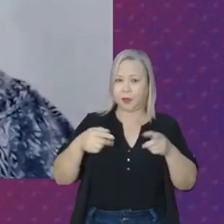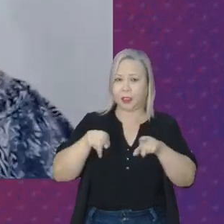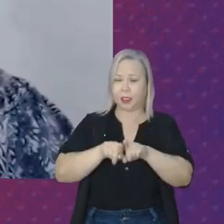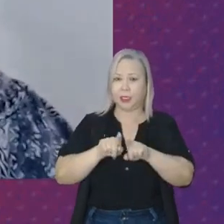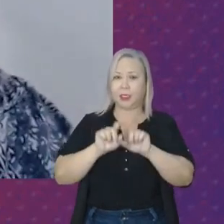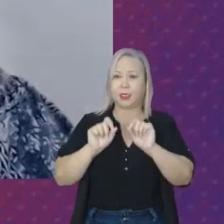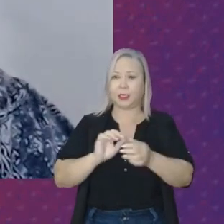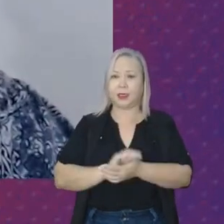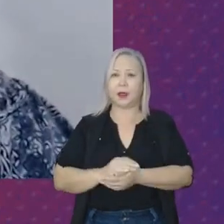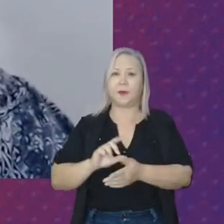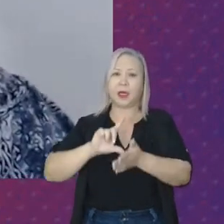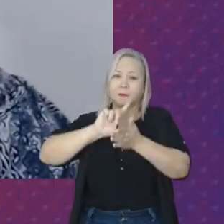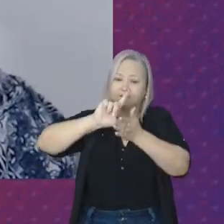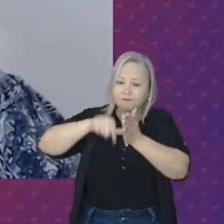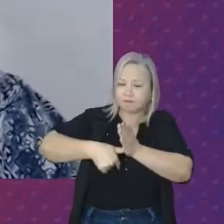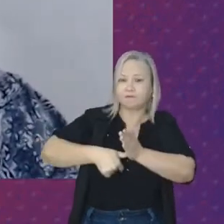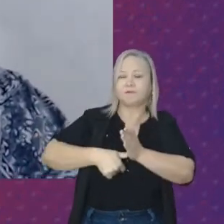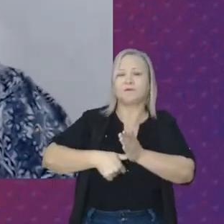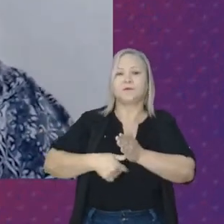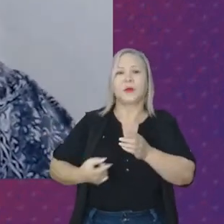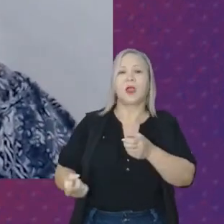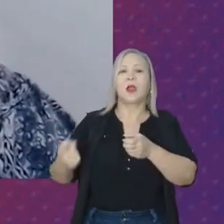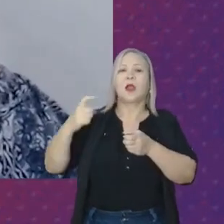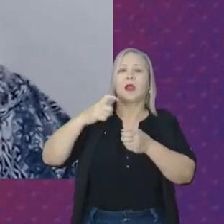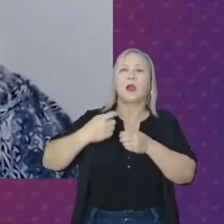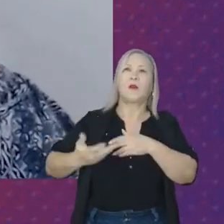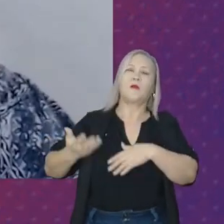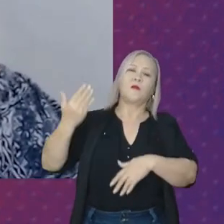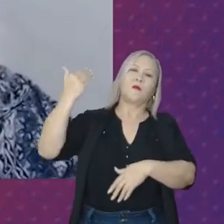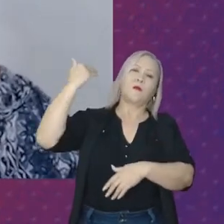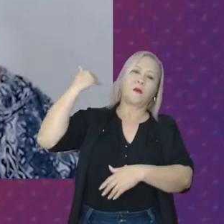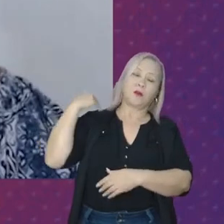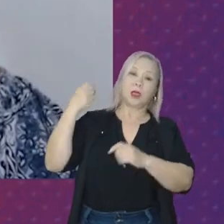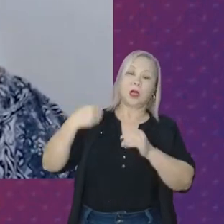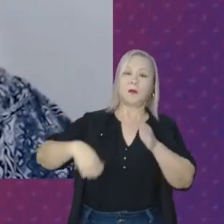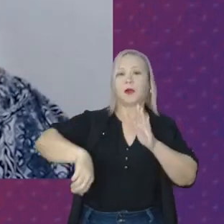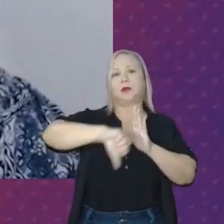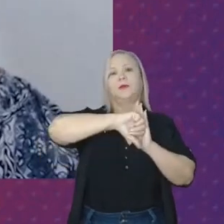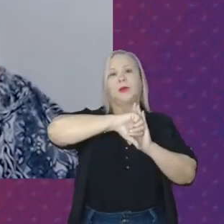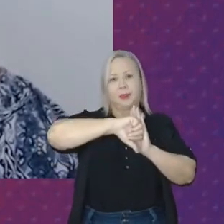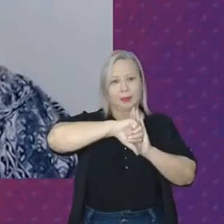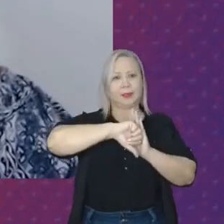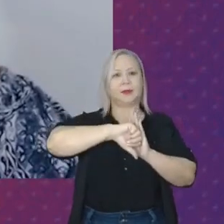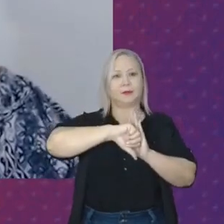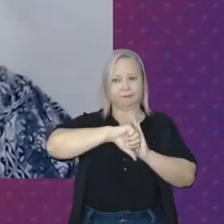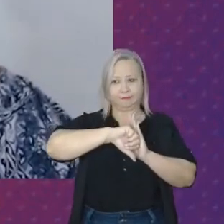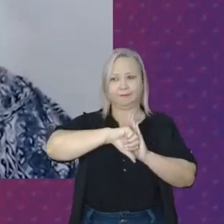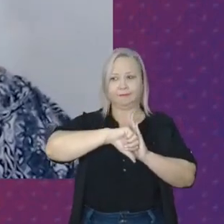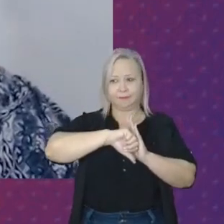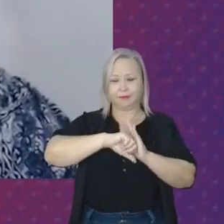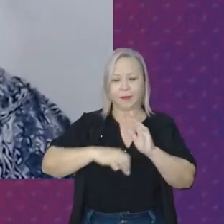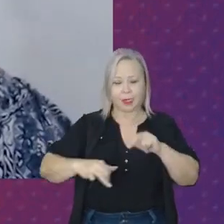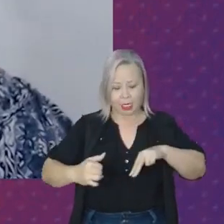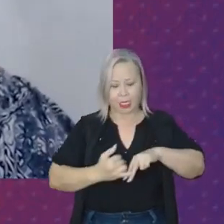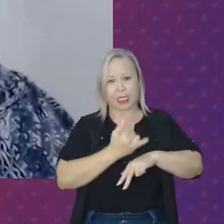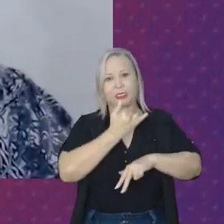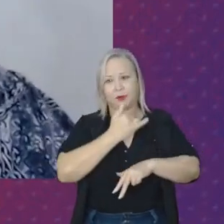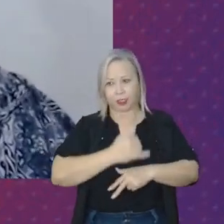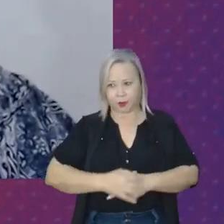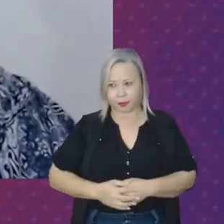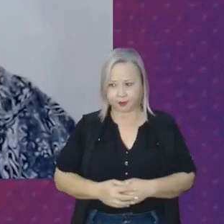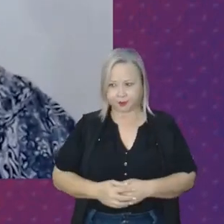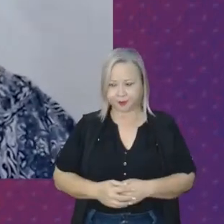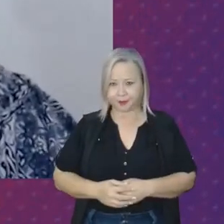Inclusive retrocedendo, voltando, tentando voltar para a criminalização das vítimas, né?